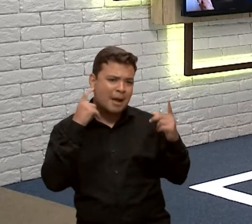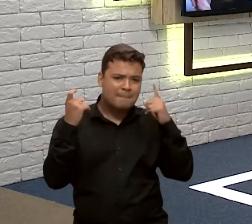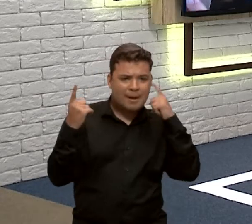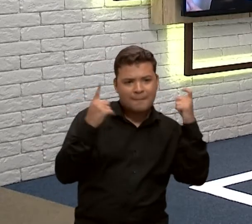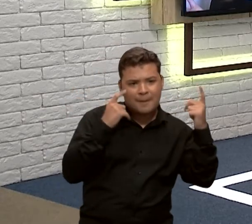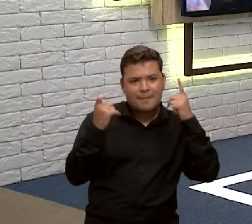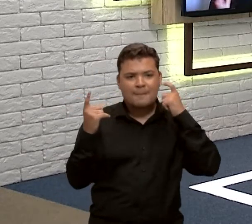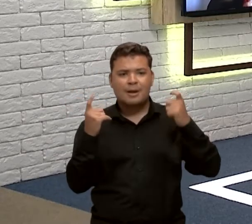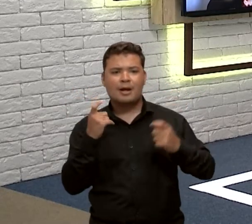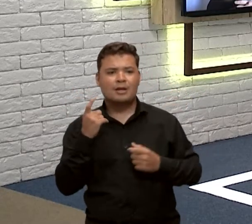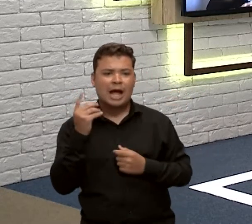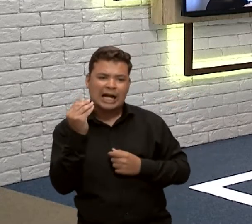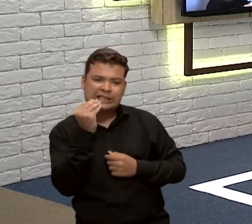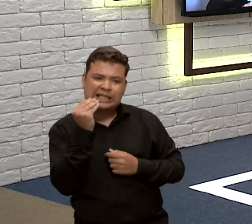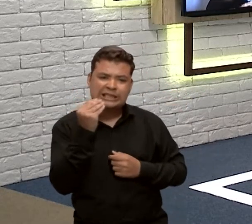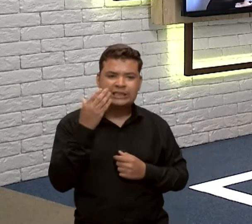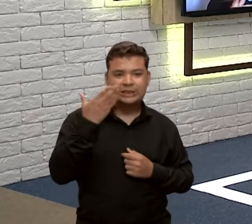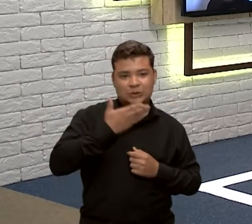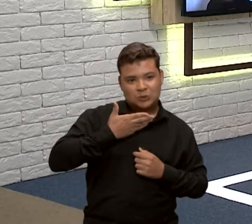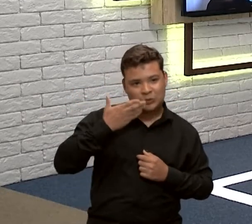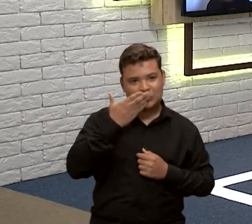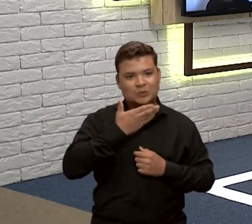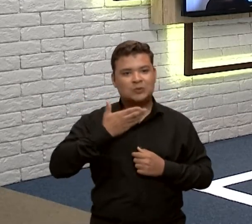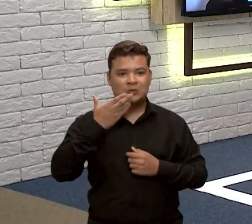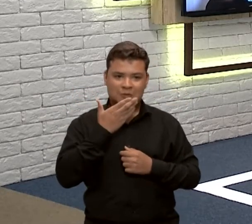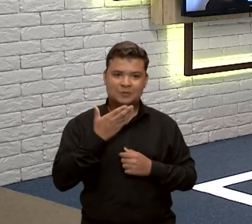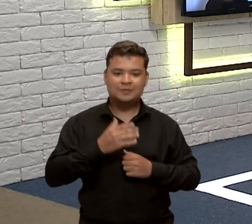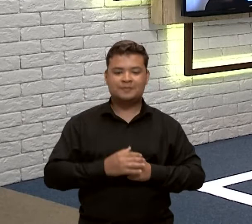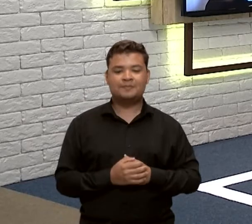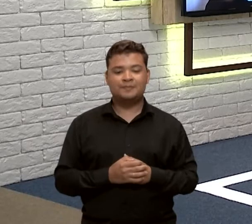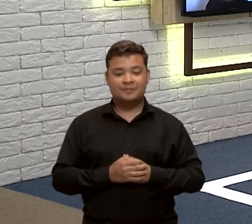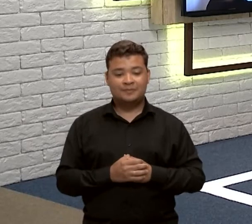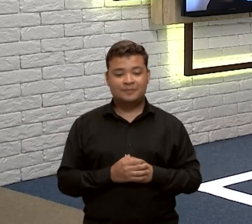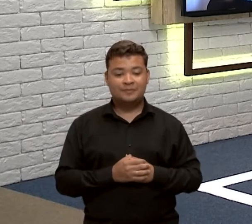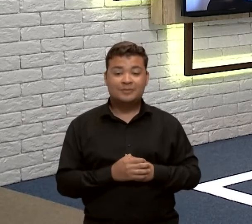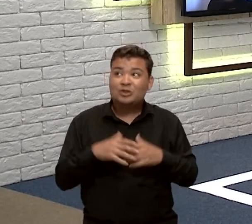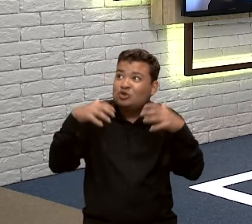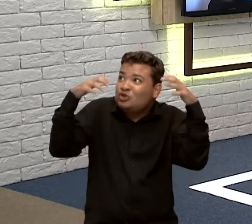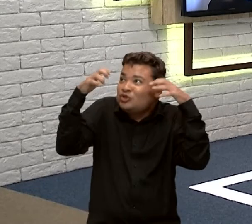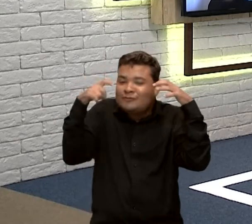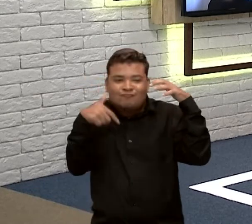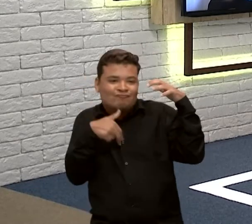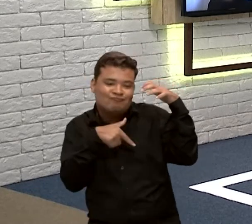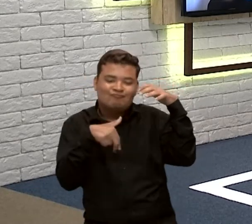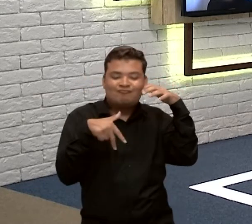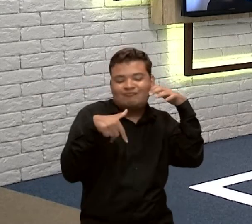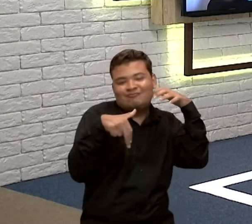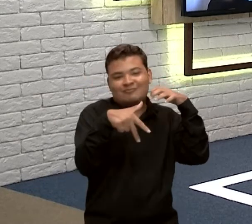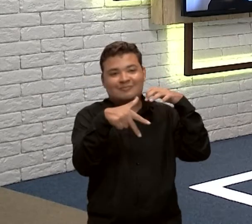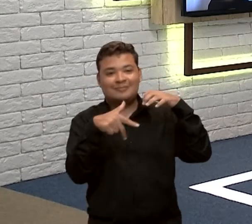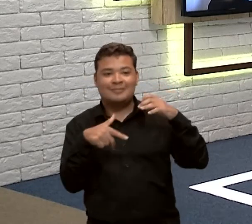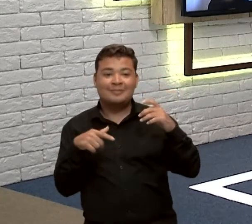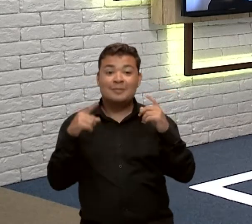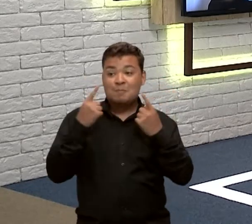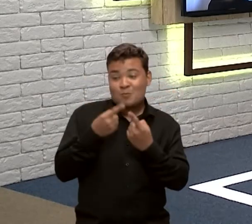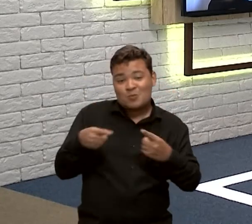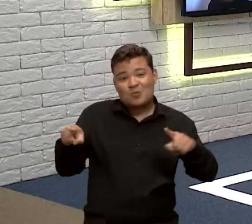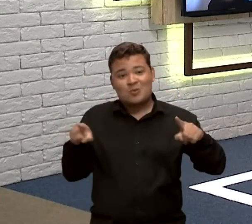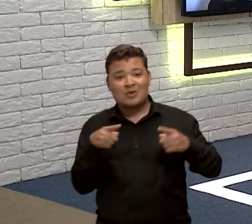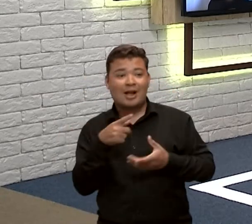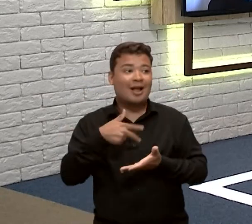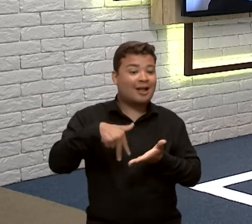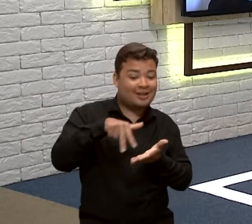com quadrilha e bandeirinha. Andar debaixo da chuva, ouvir música e dançar,